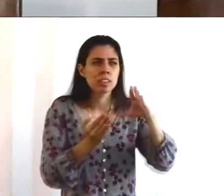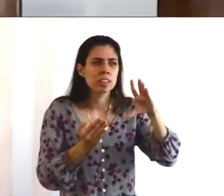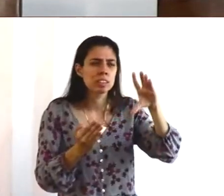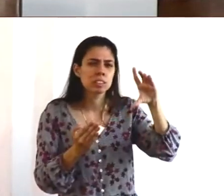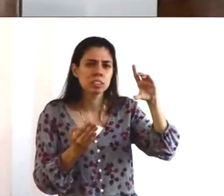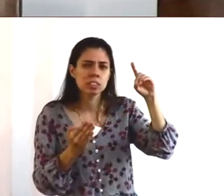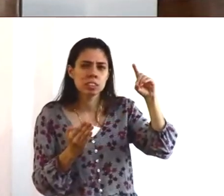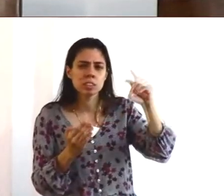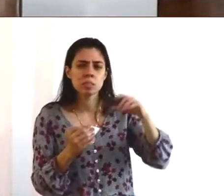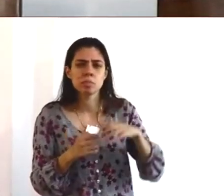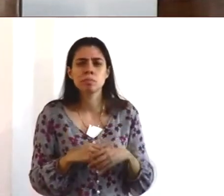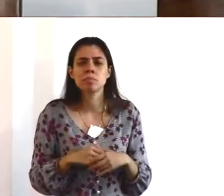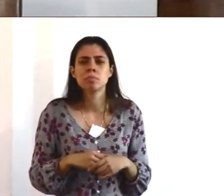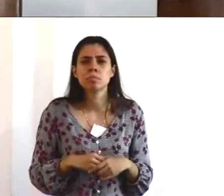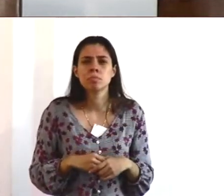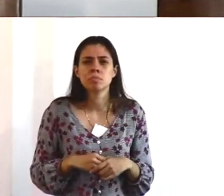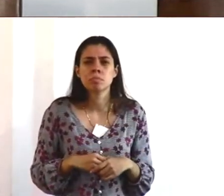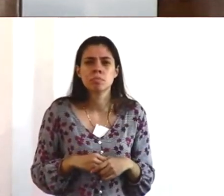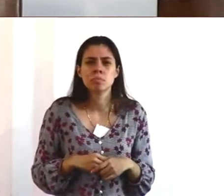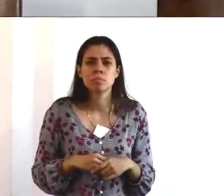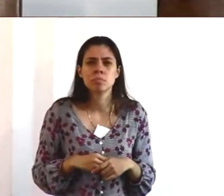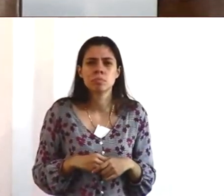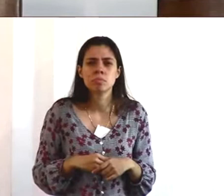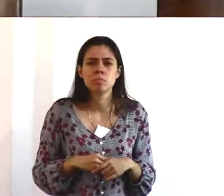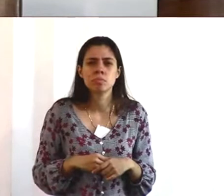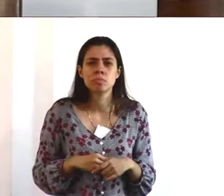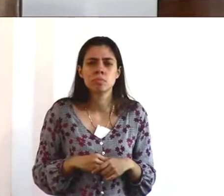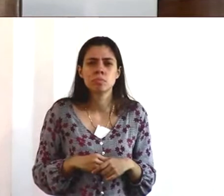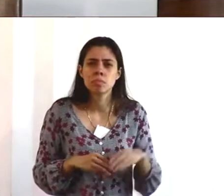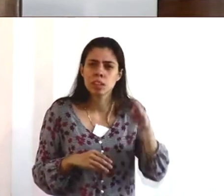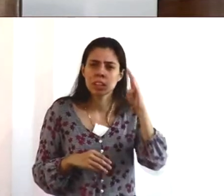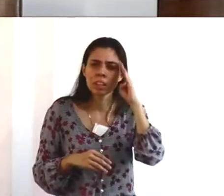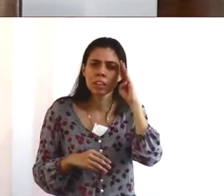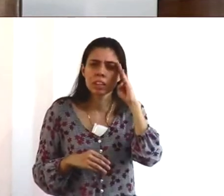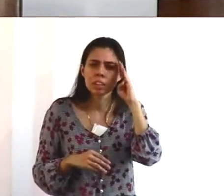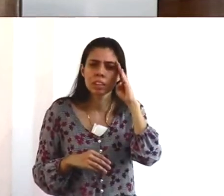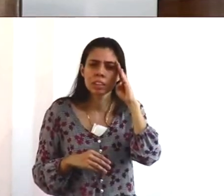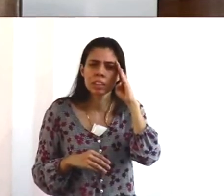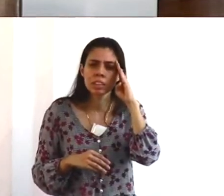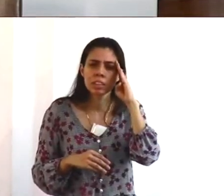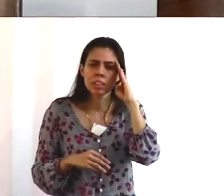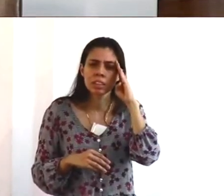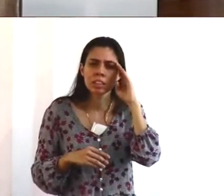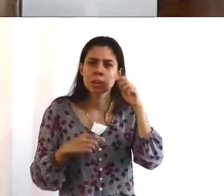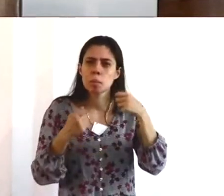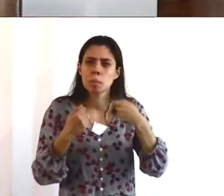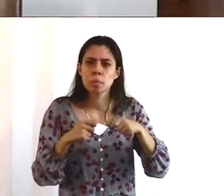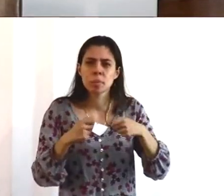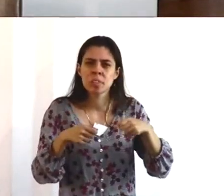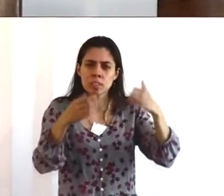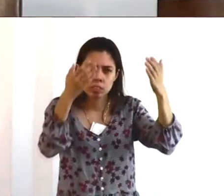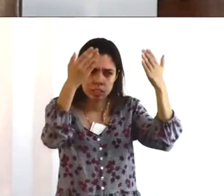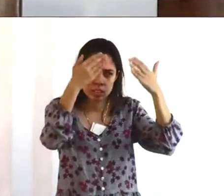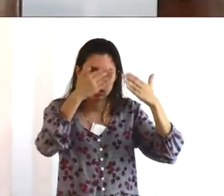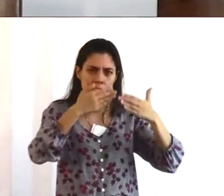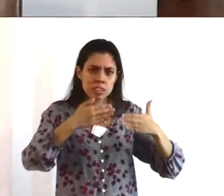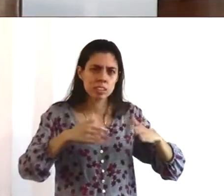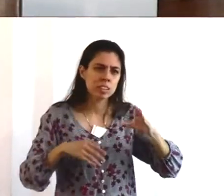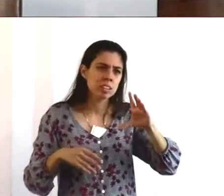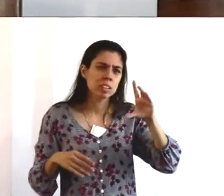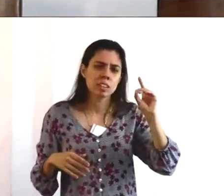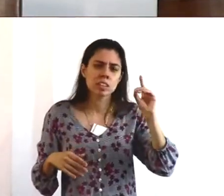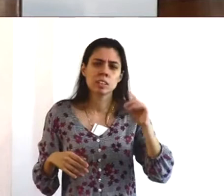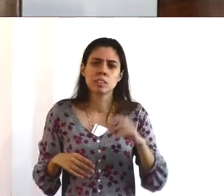Como emoções que de fato são emoções que nos levam a desfrutar dos benefícios que a